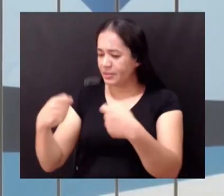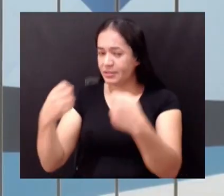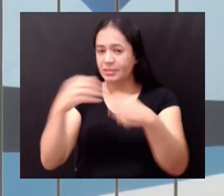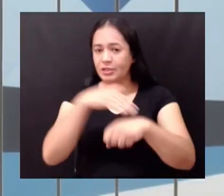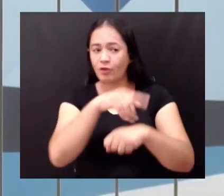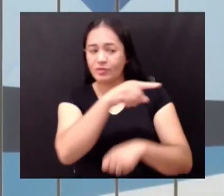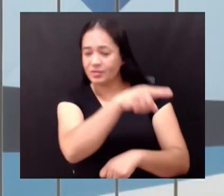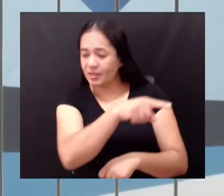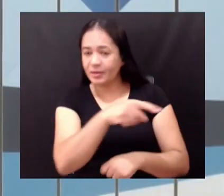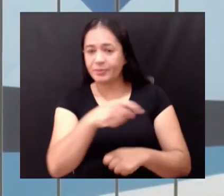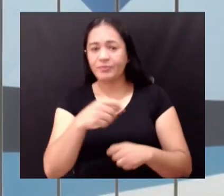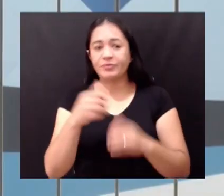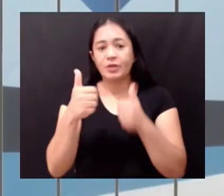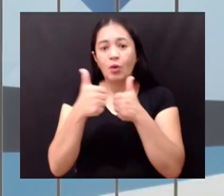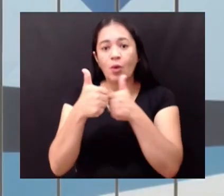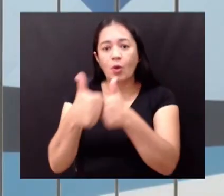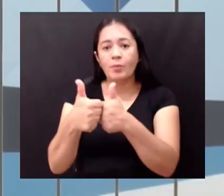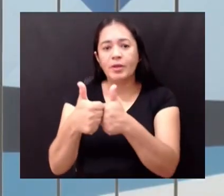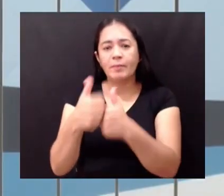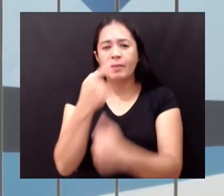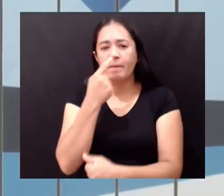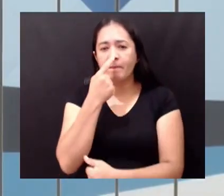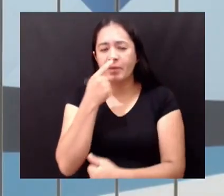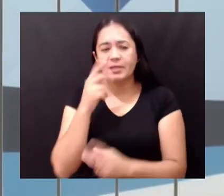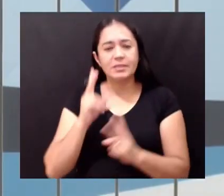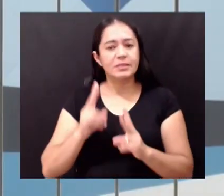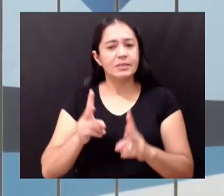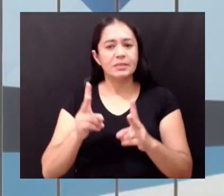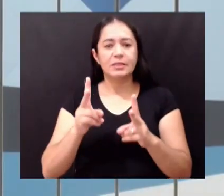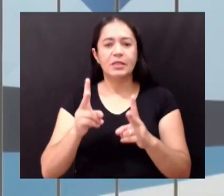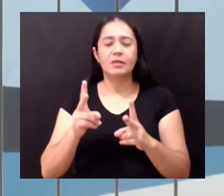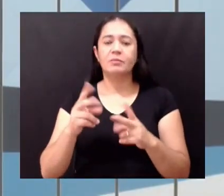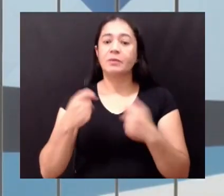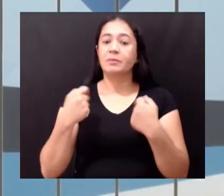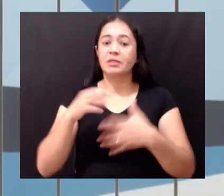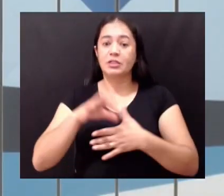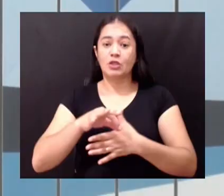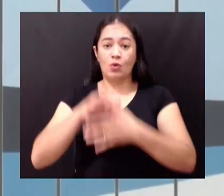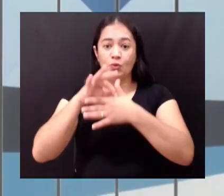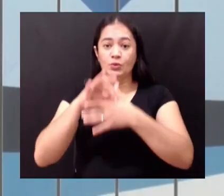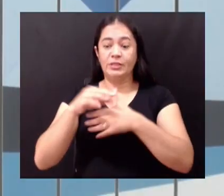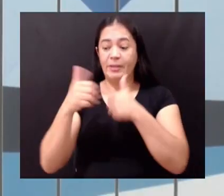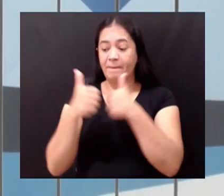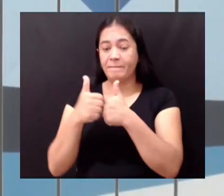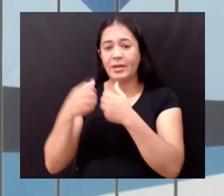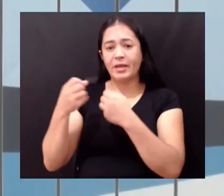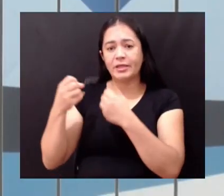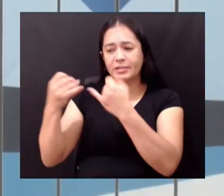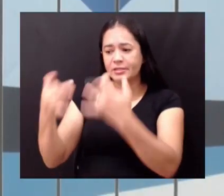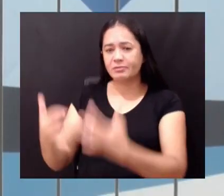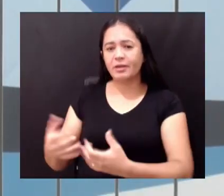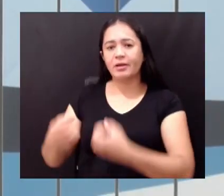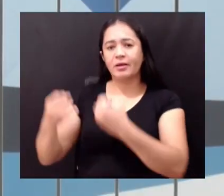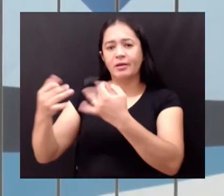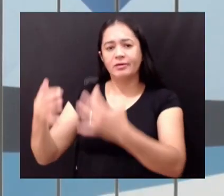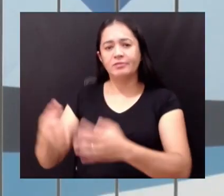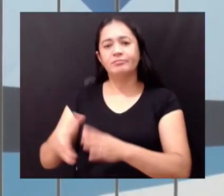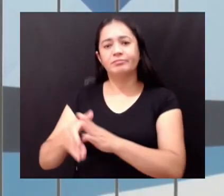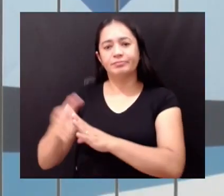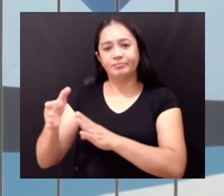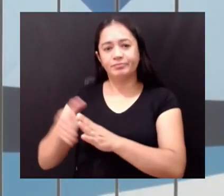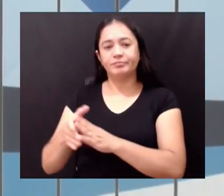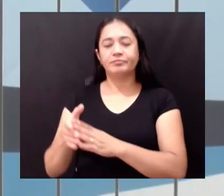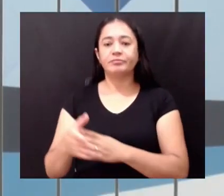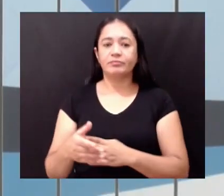próximo, né? Então, é sempre importante ter um gestor, um líder, um mentor dentro da empresa para conseguir fazer esse movimento acontecer. Né? Isso para todos, tá?